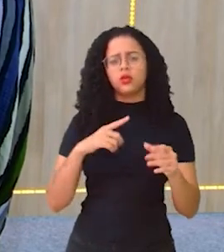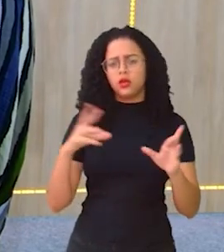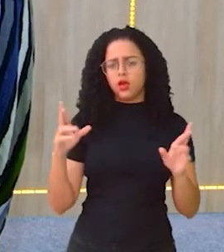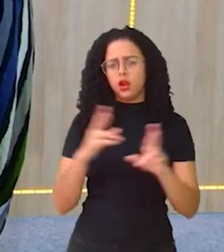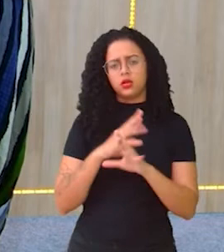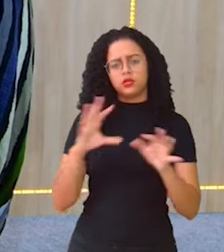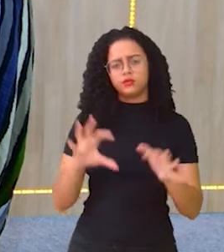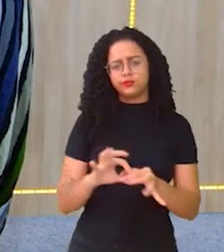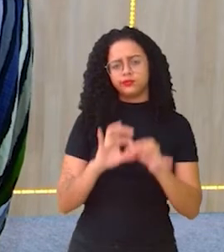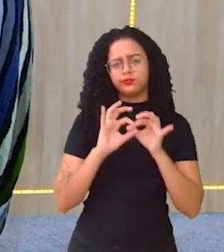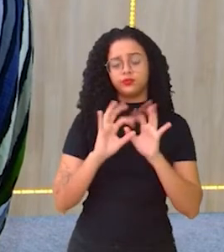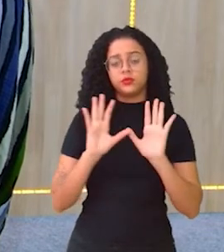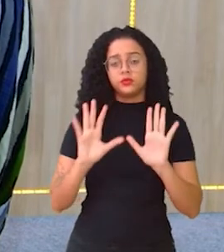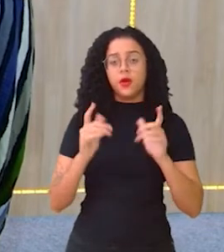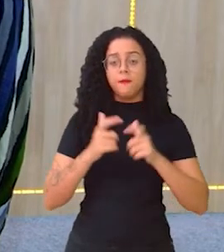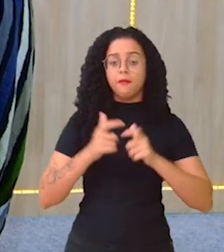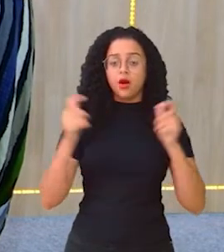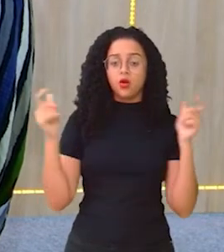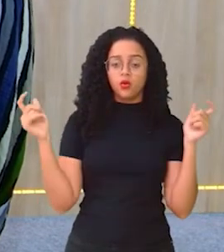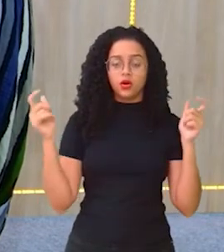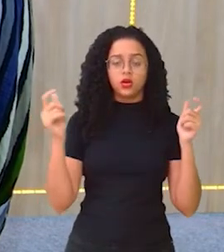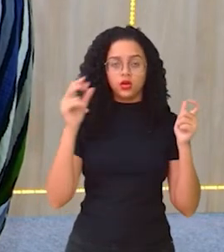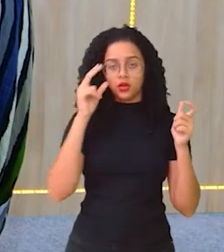correlacionar, tá? Mas, muitas vezes,